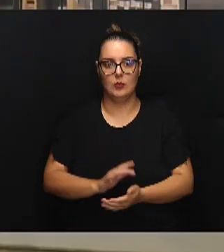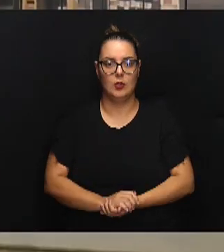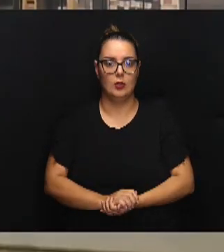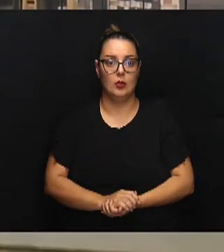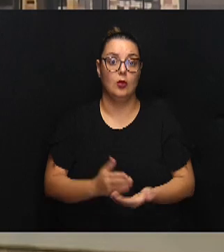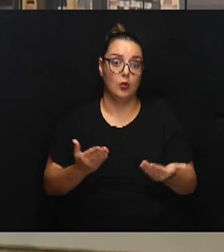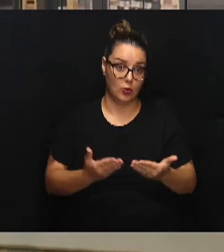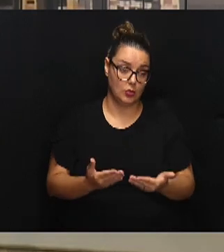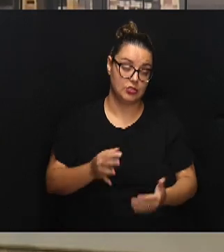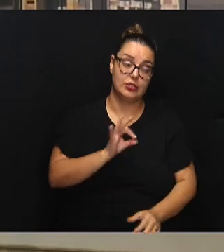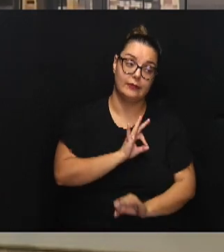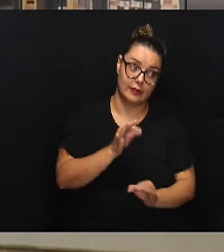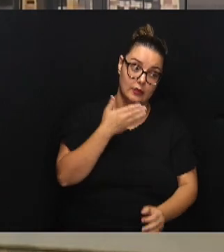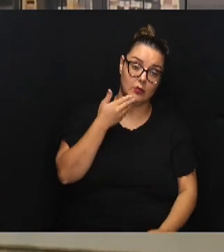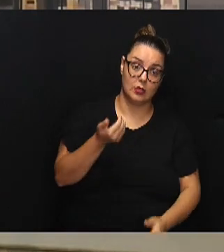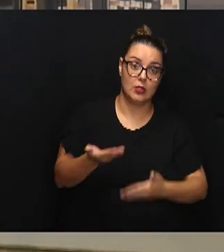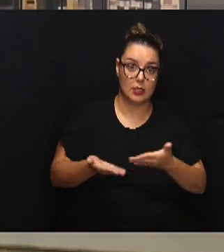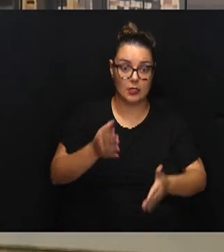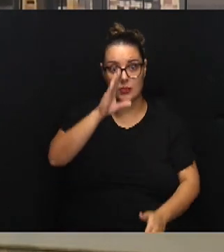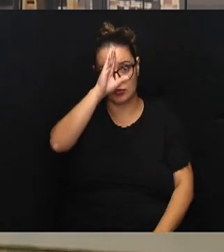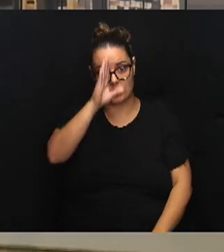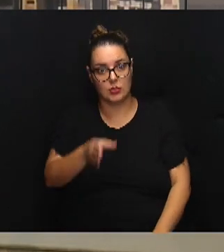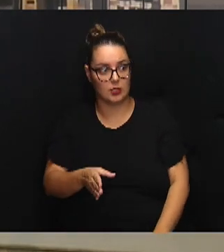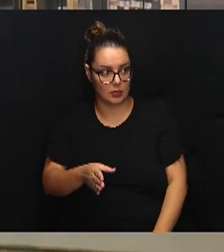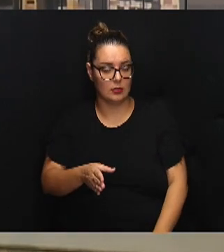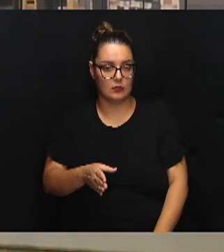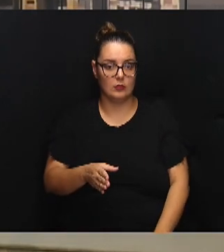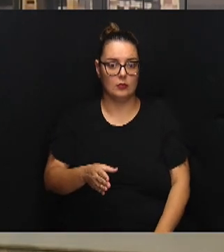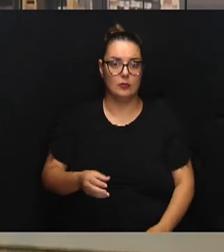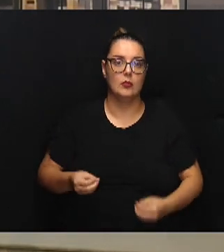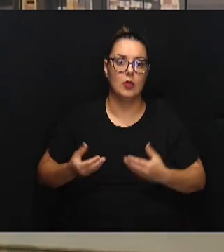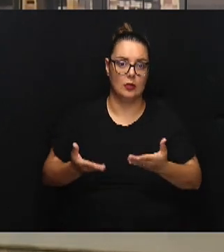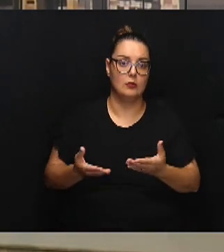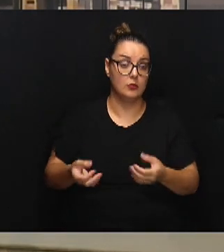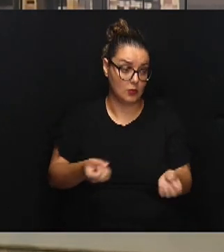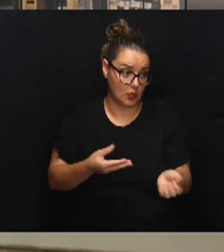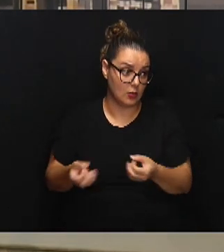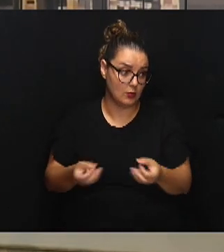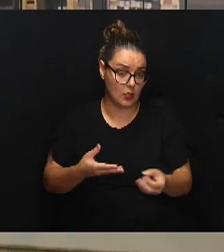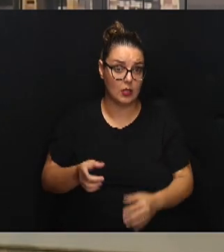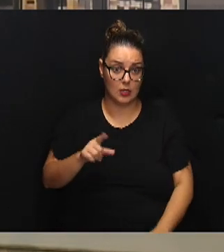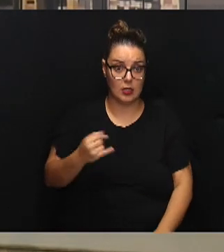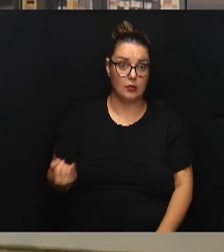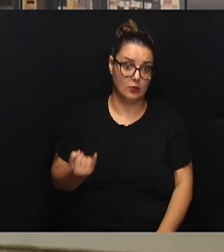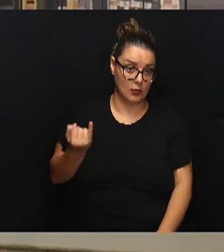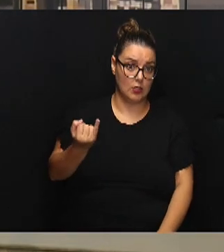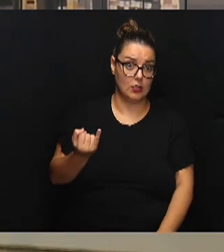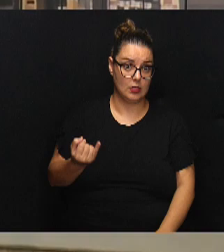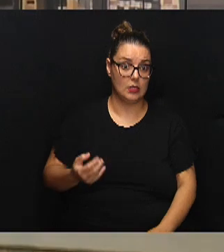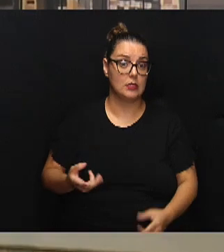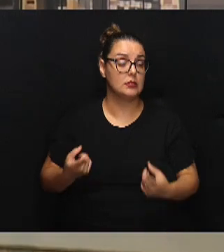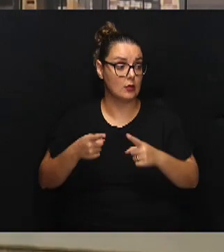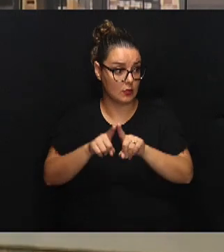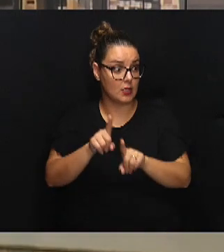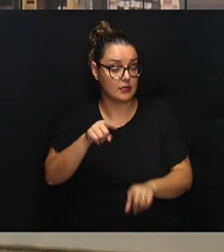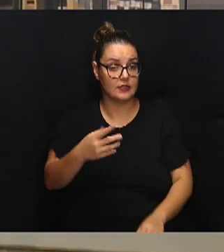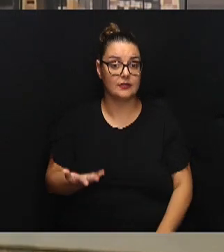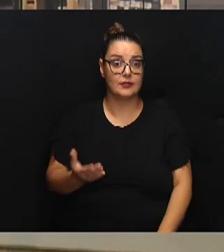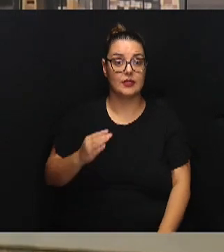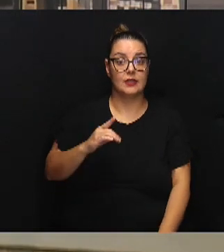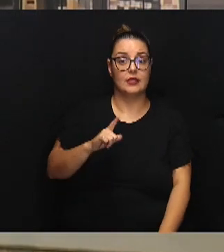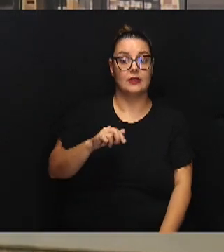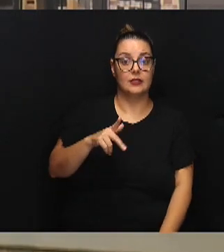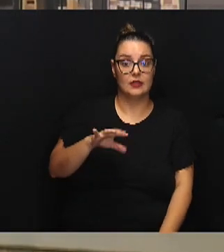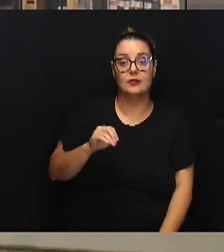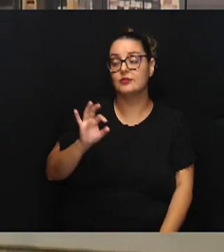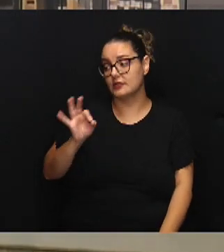melhor do que vocês que estão lidando com isso diretamente para passar as atualizações. É muito interessante essa parceria, né? E, Cláudio, eu queria que